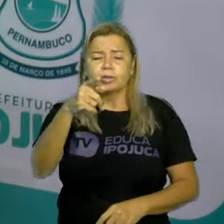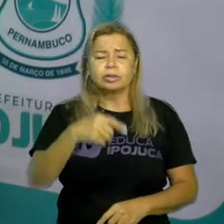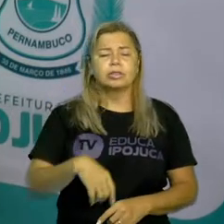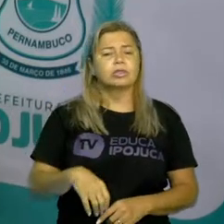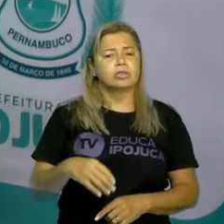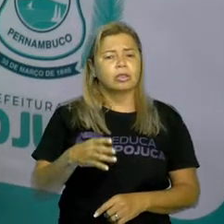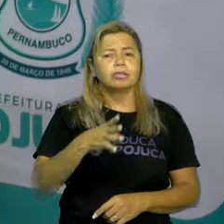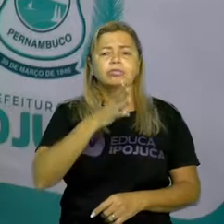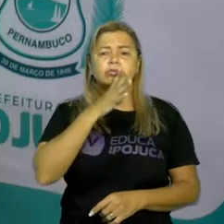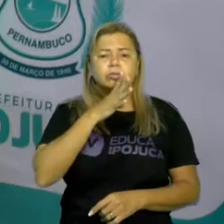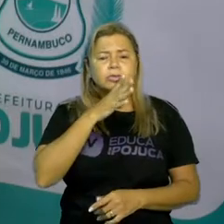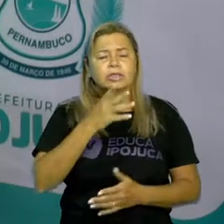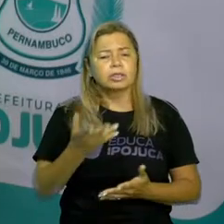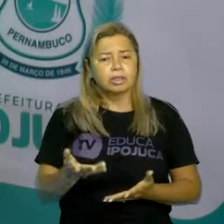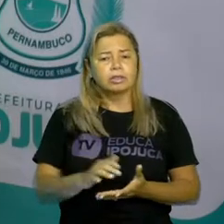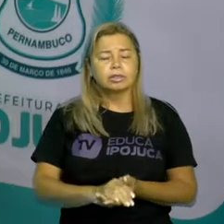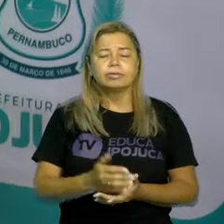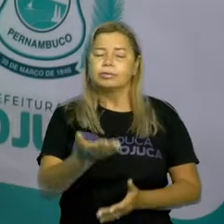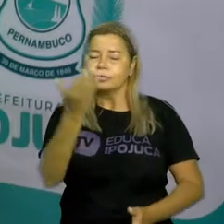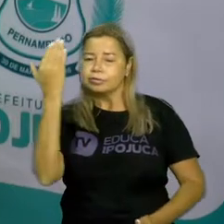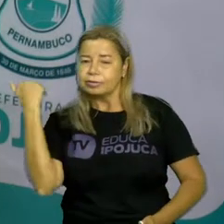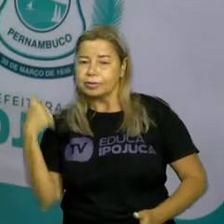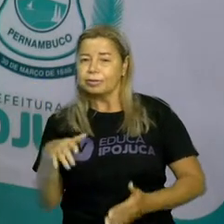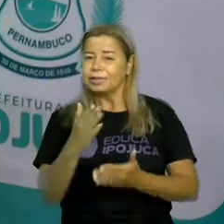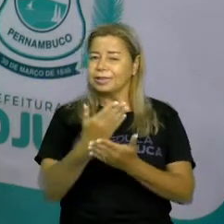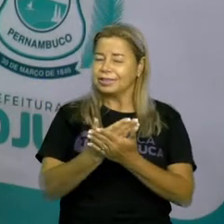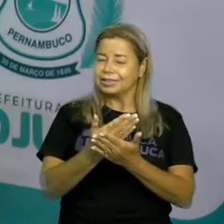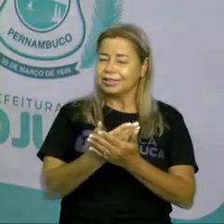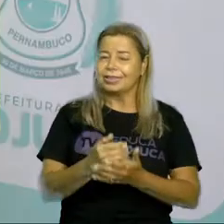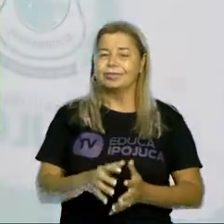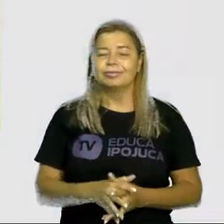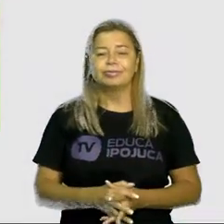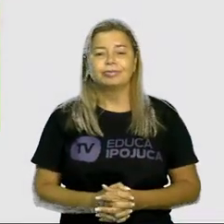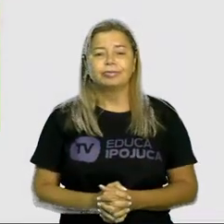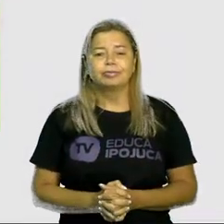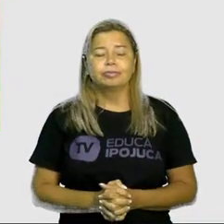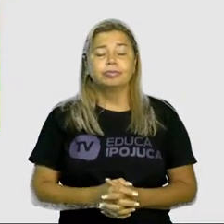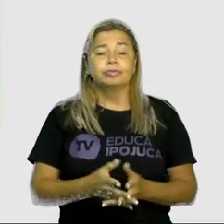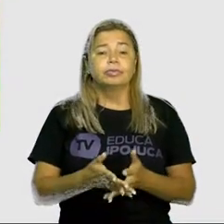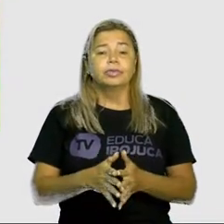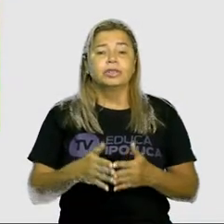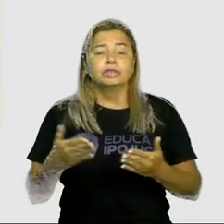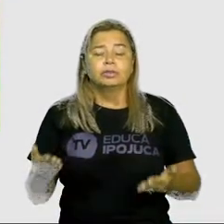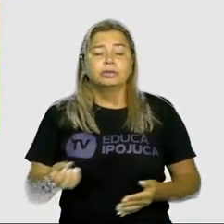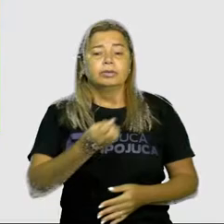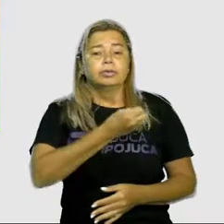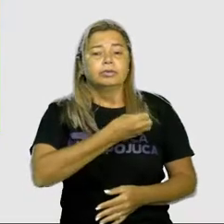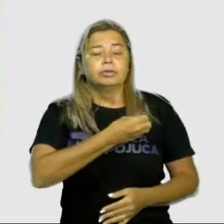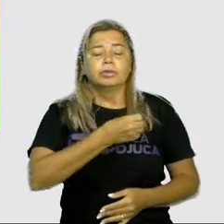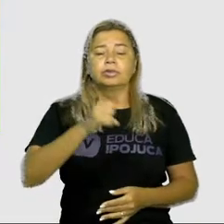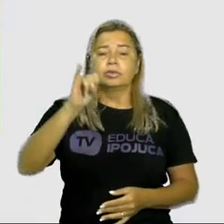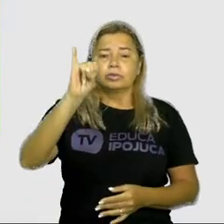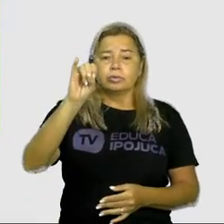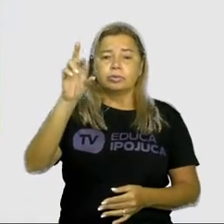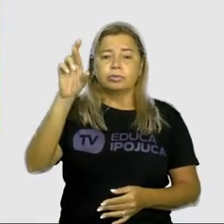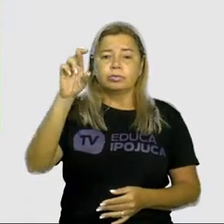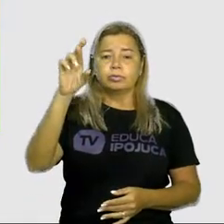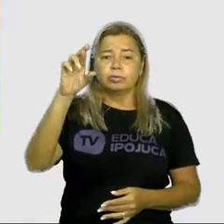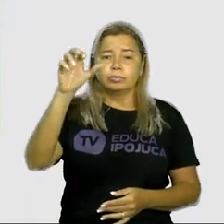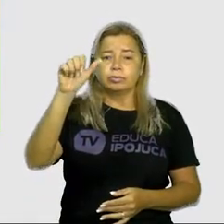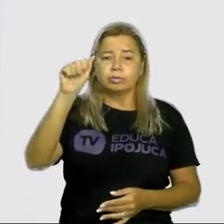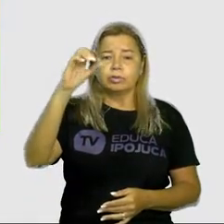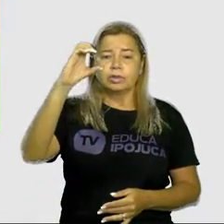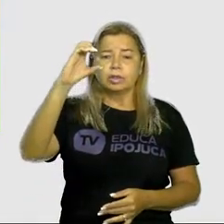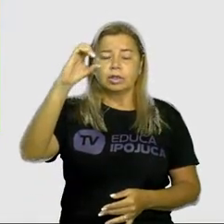vamos estudar mais um pouquinho vamos lá prender ó números racionais a gente vê que quando tem